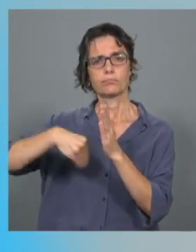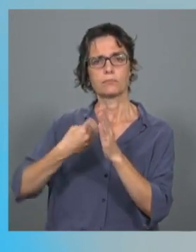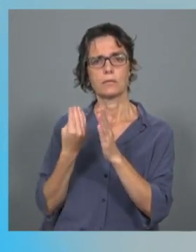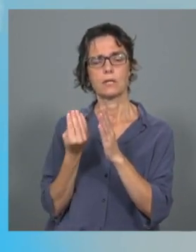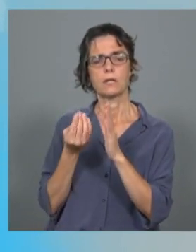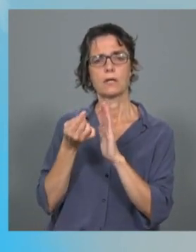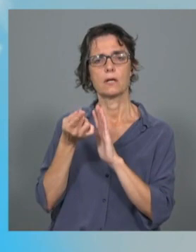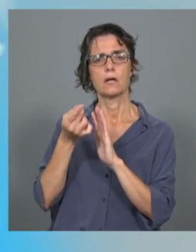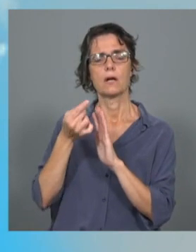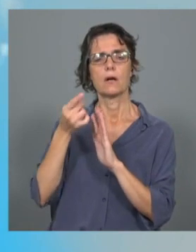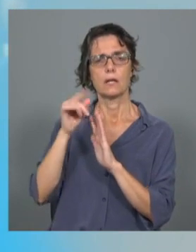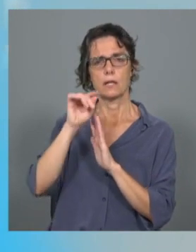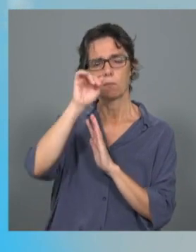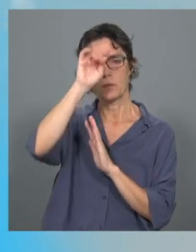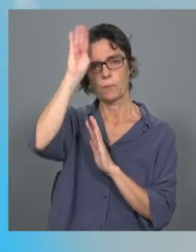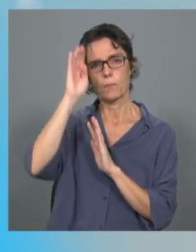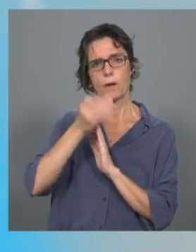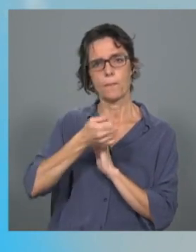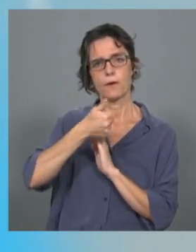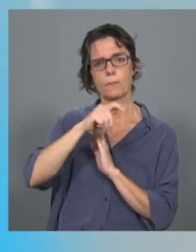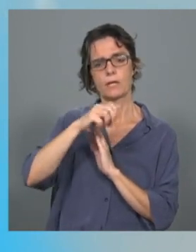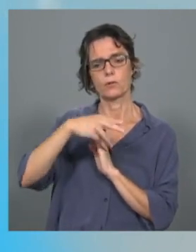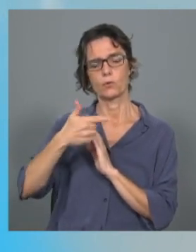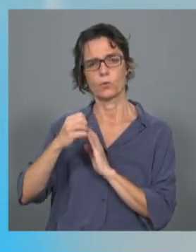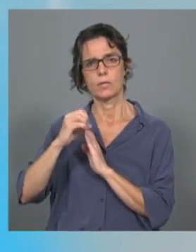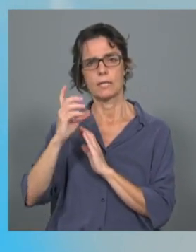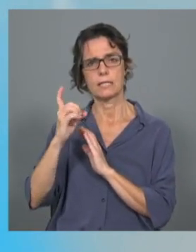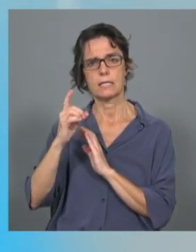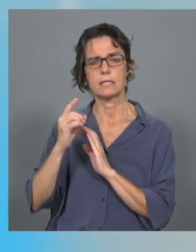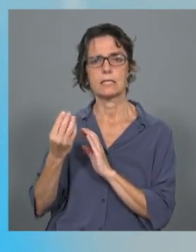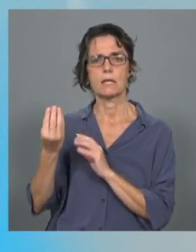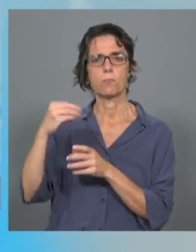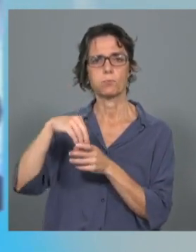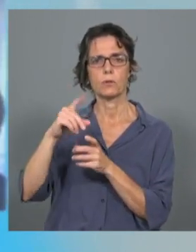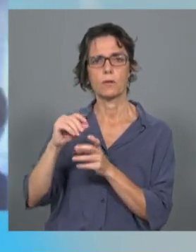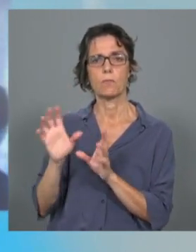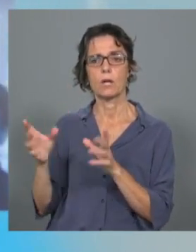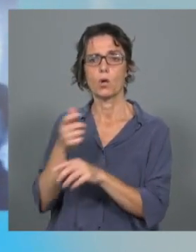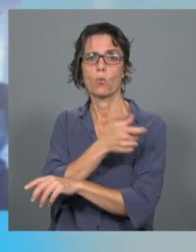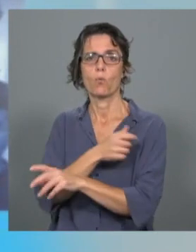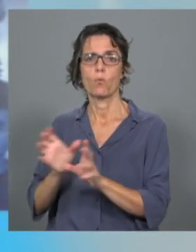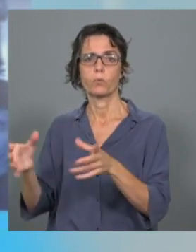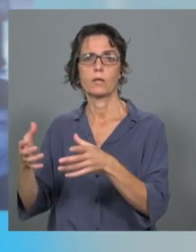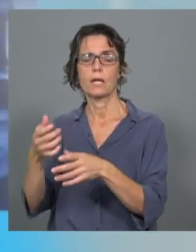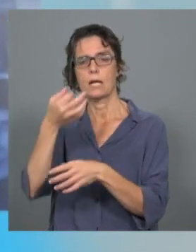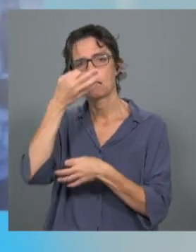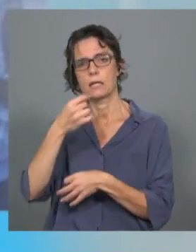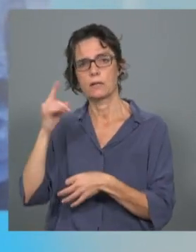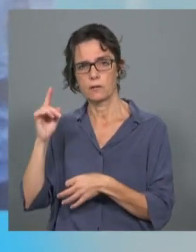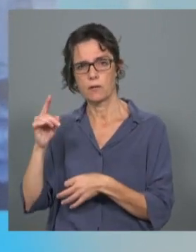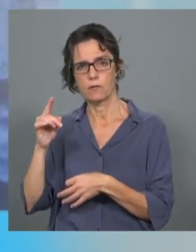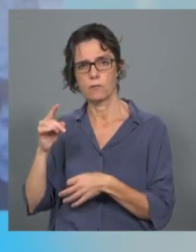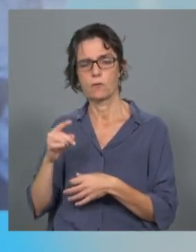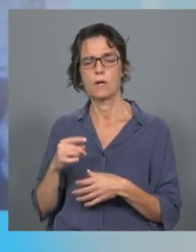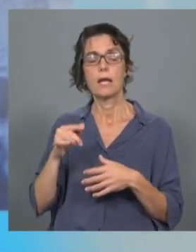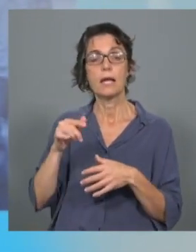XVI foi lá celebrar os 25 anos, incluiu mesmo uma delegação de não crentes nesta dinâmica do Espírito de Assis, e o Papa